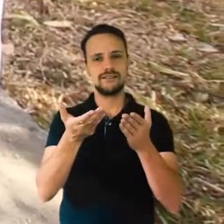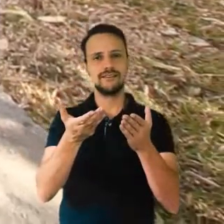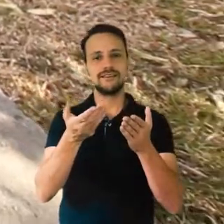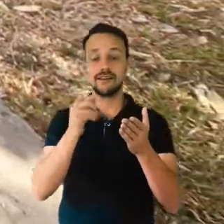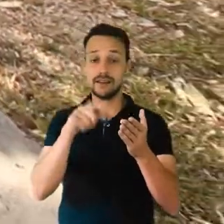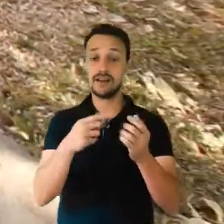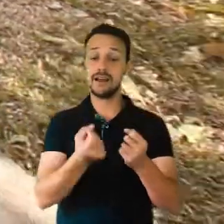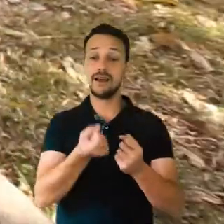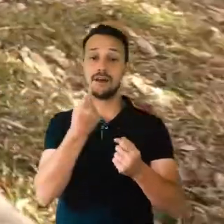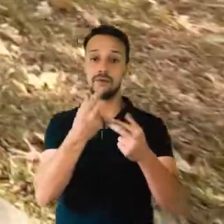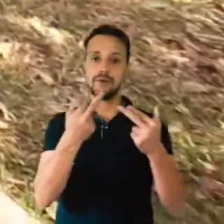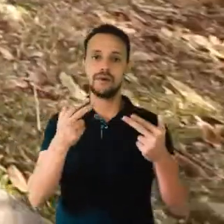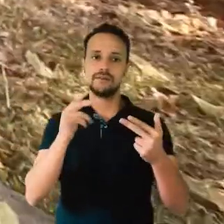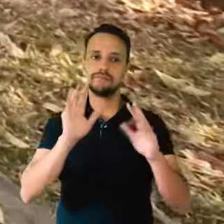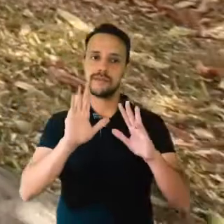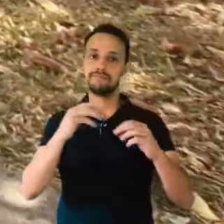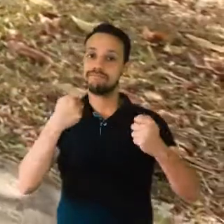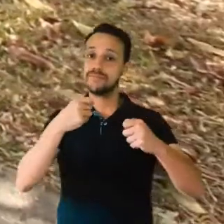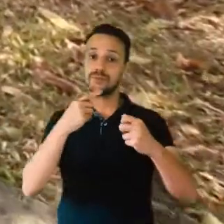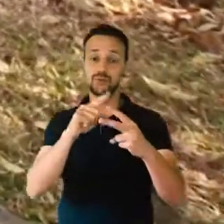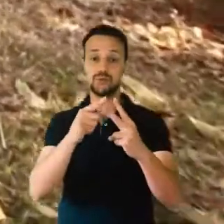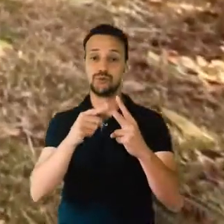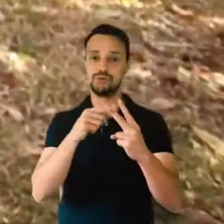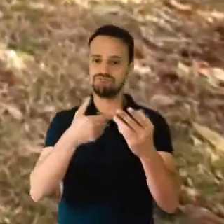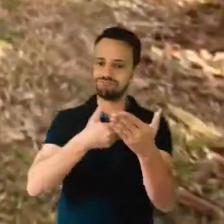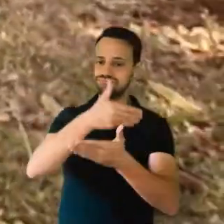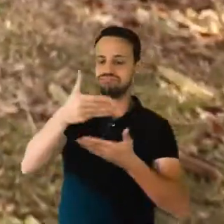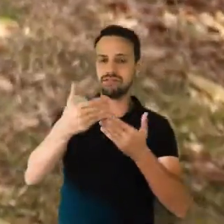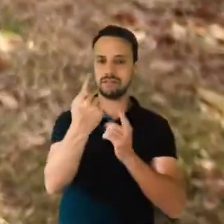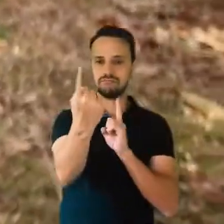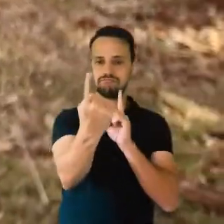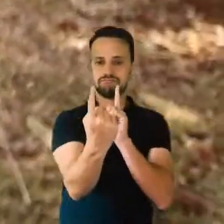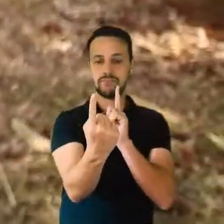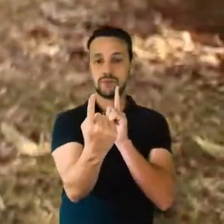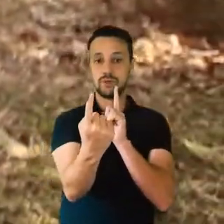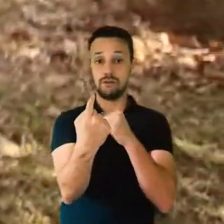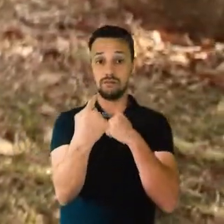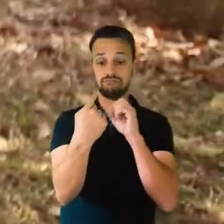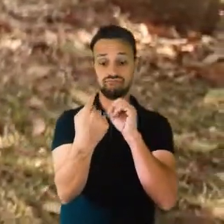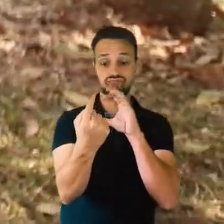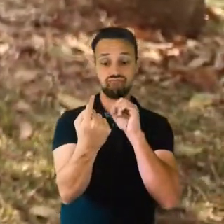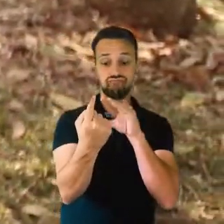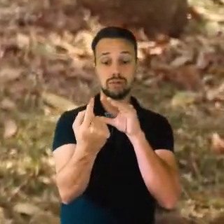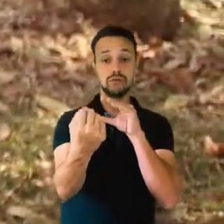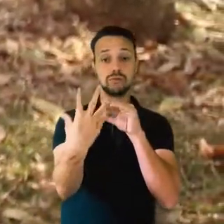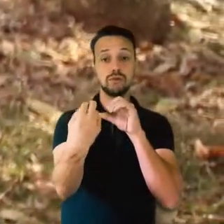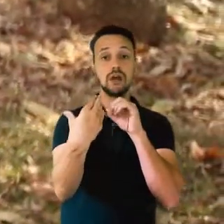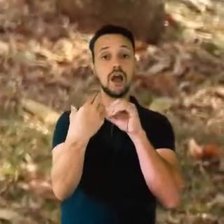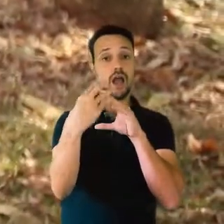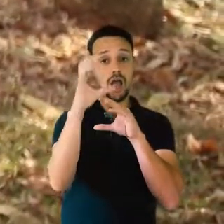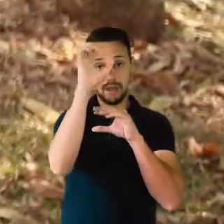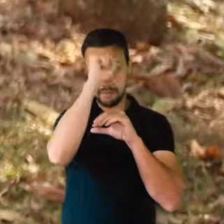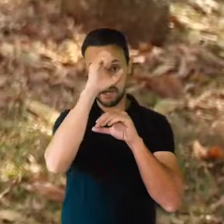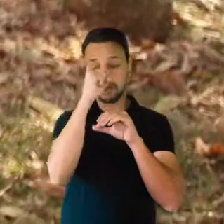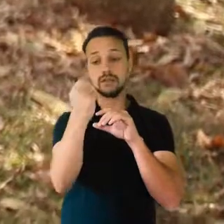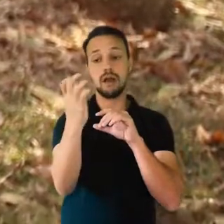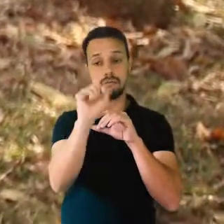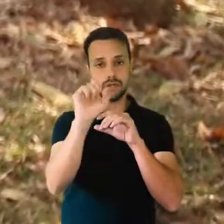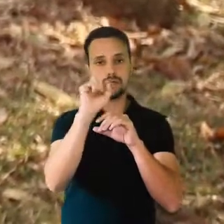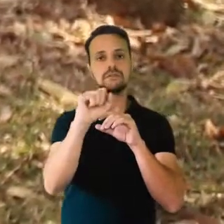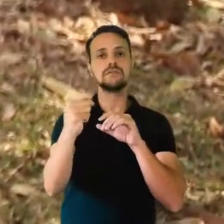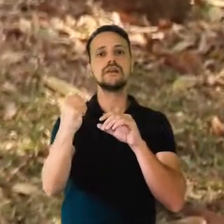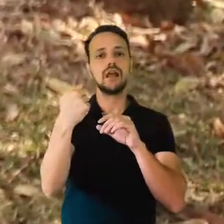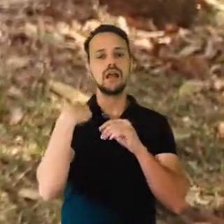mas é algo que tem que vir dos dois lados. Se aquele lado não consegue cumprir, a gente está